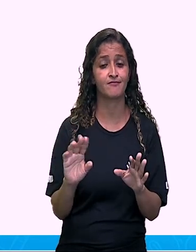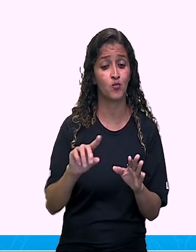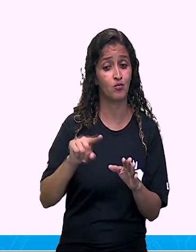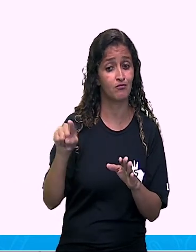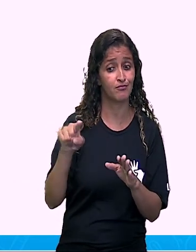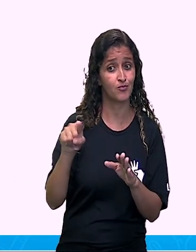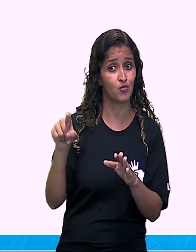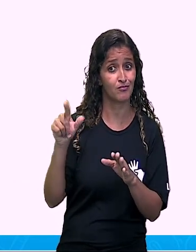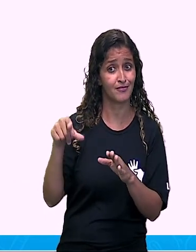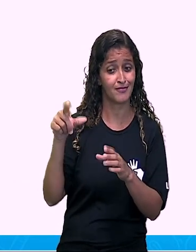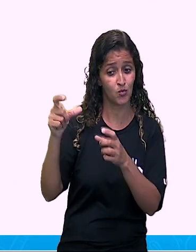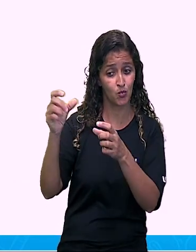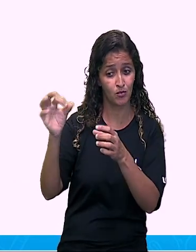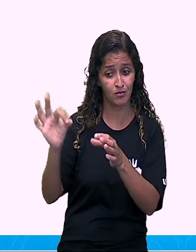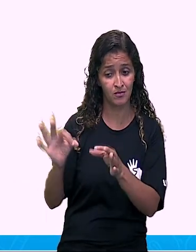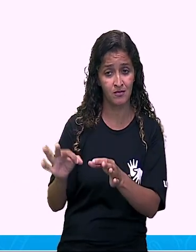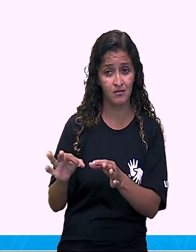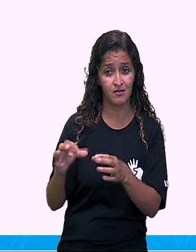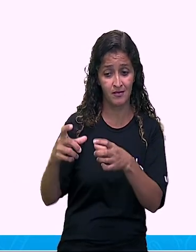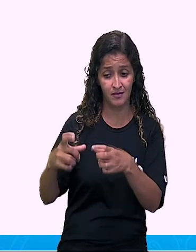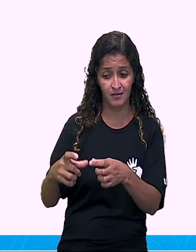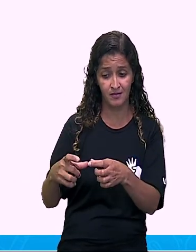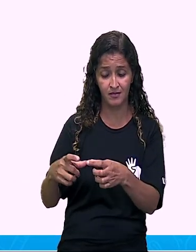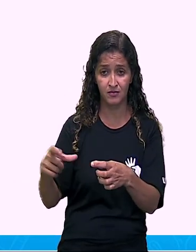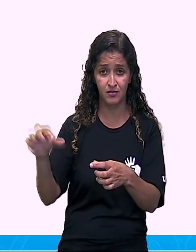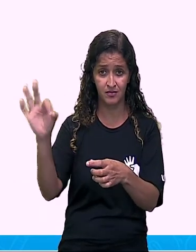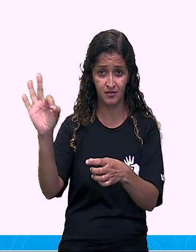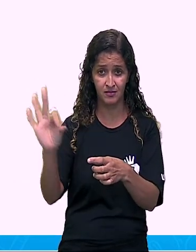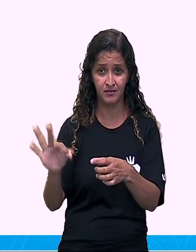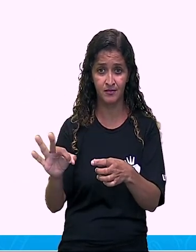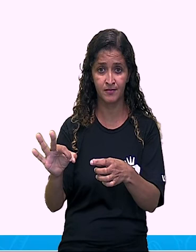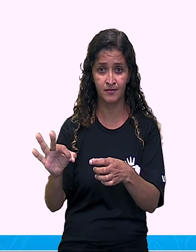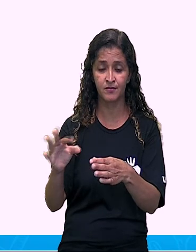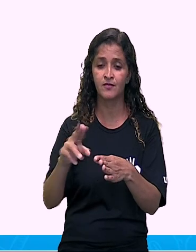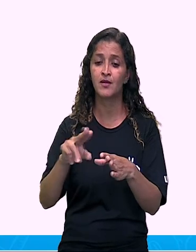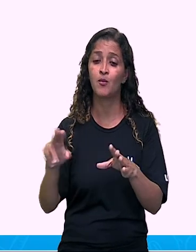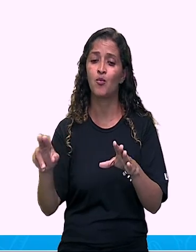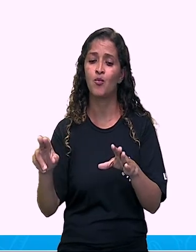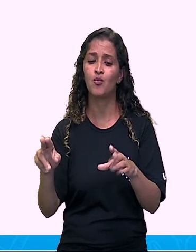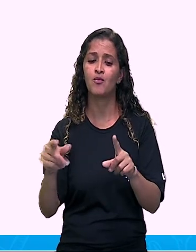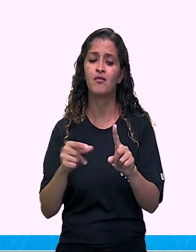Não, eu tenho que colocar ele lá no lugar da unidade.